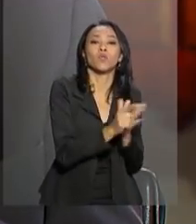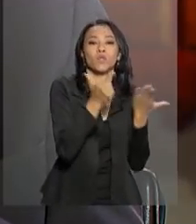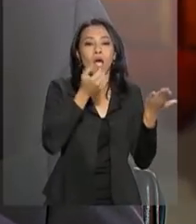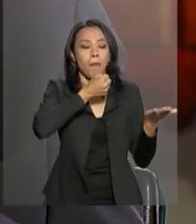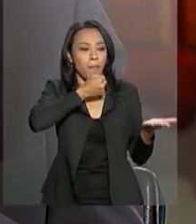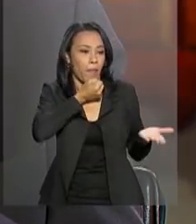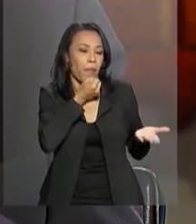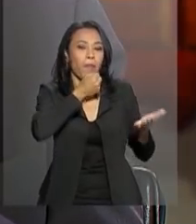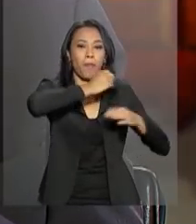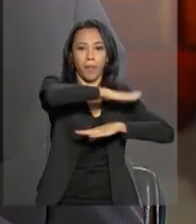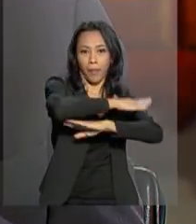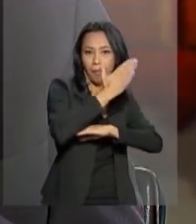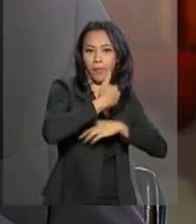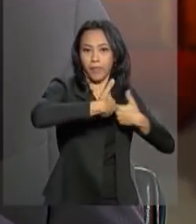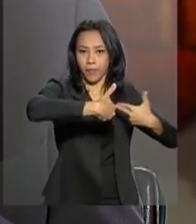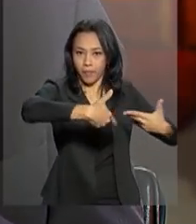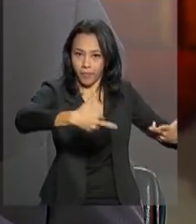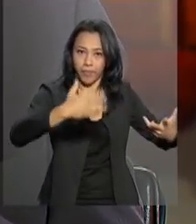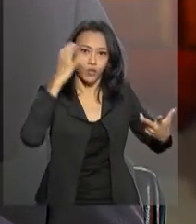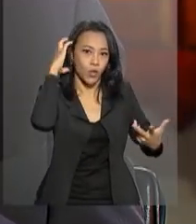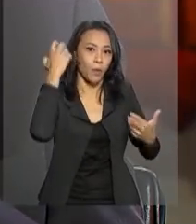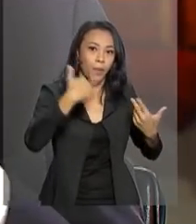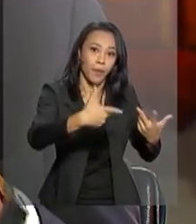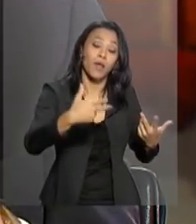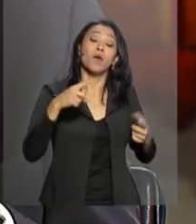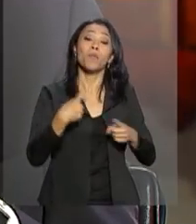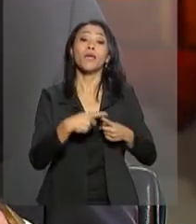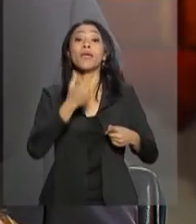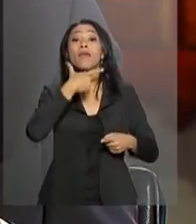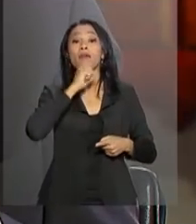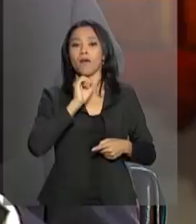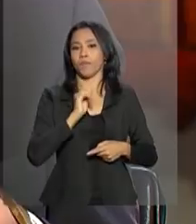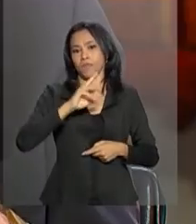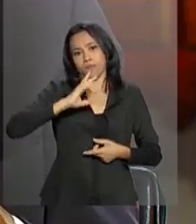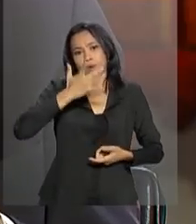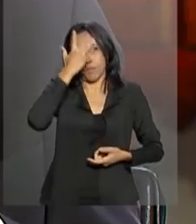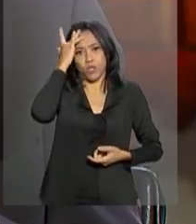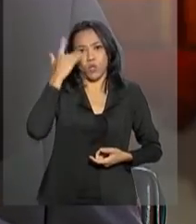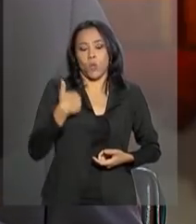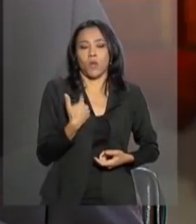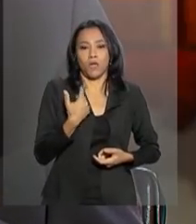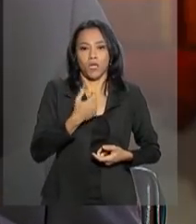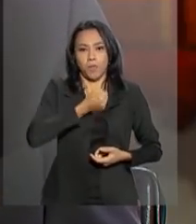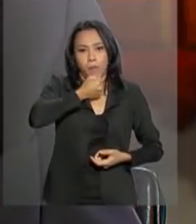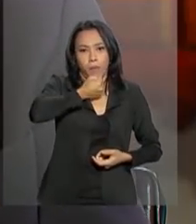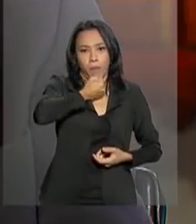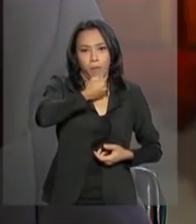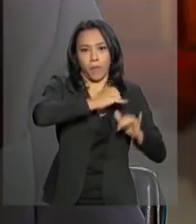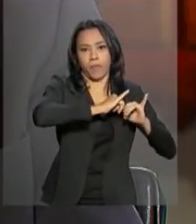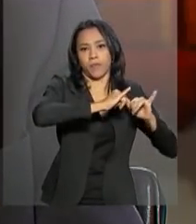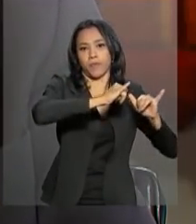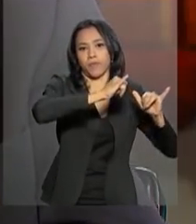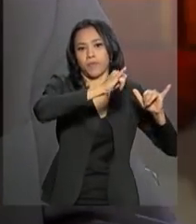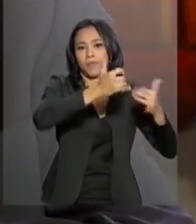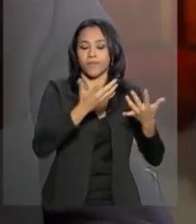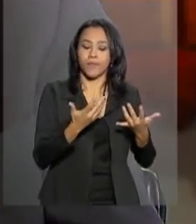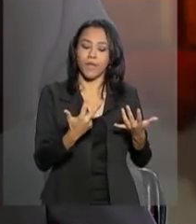imprensa, ela significa que o titular da imprensa, né, aquele que noticia, não pode ver